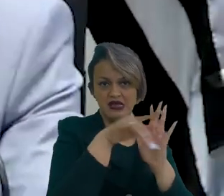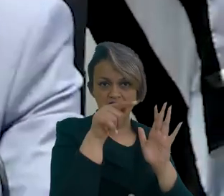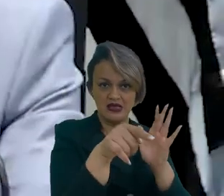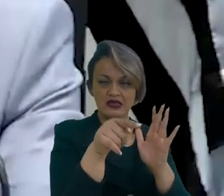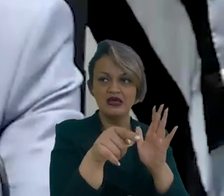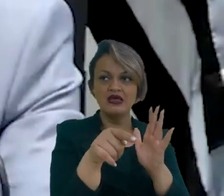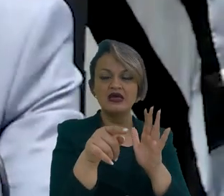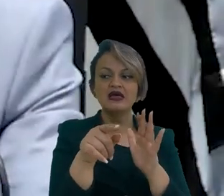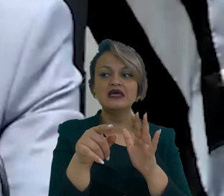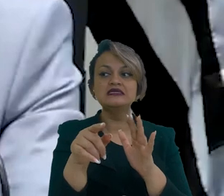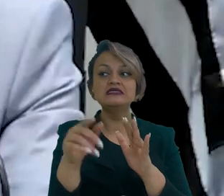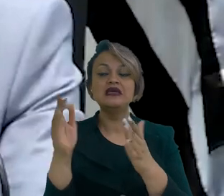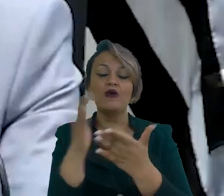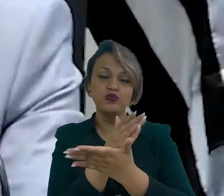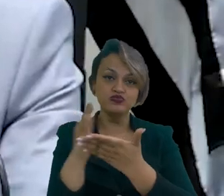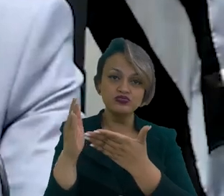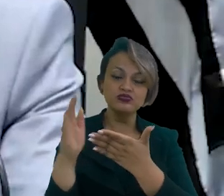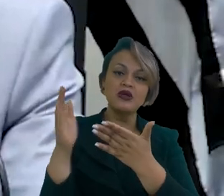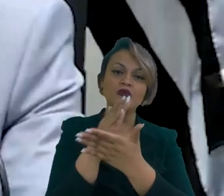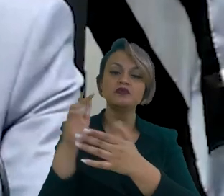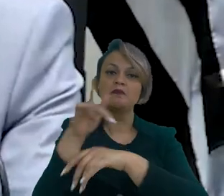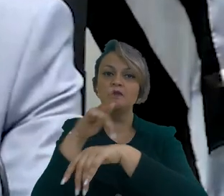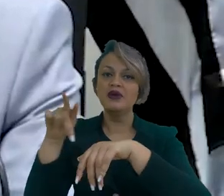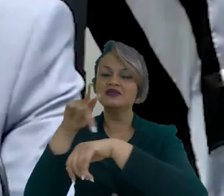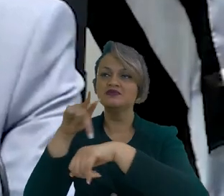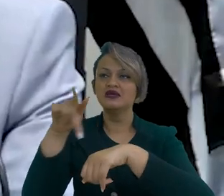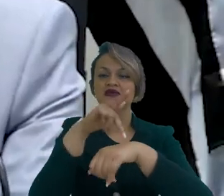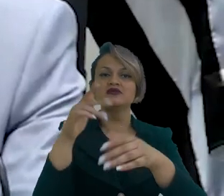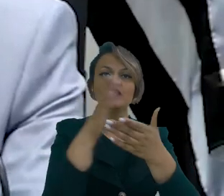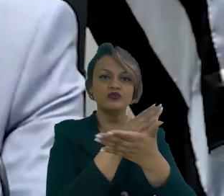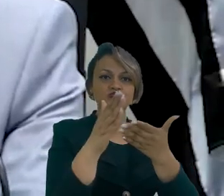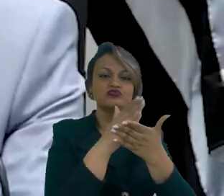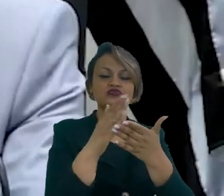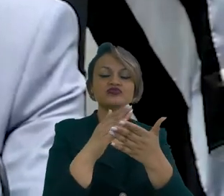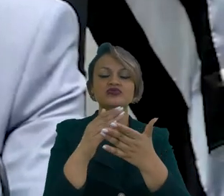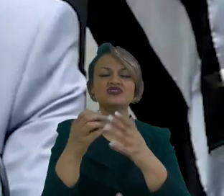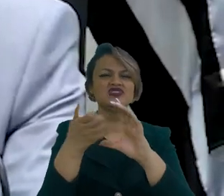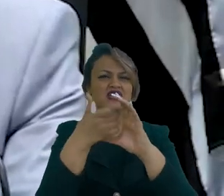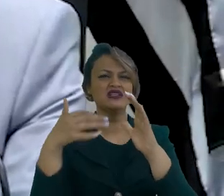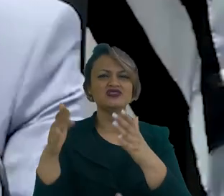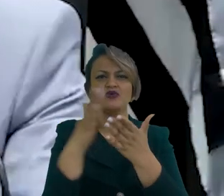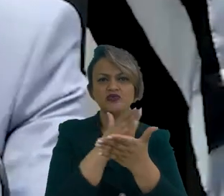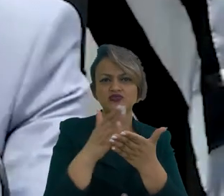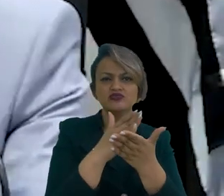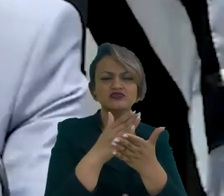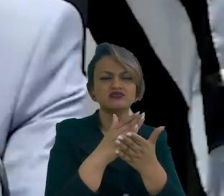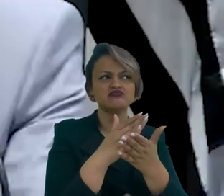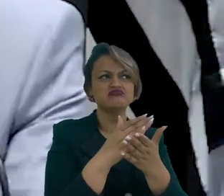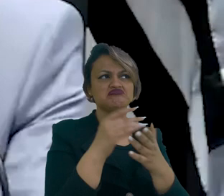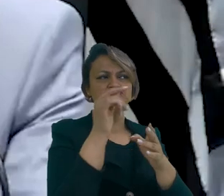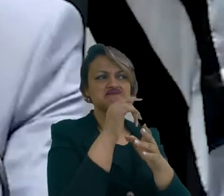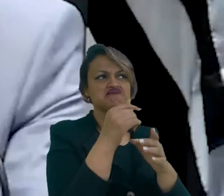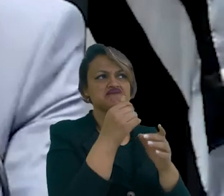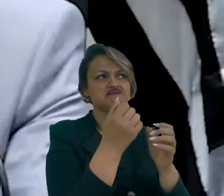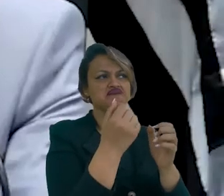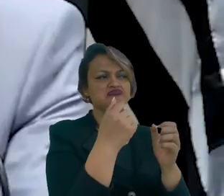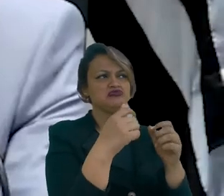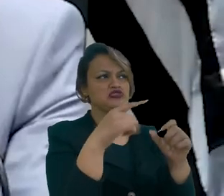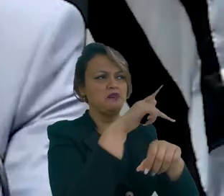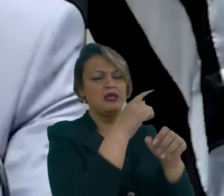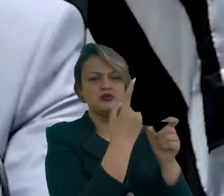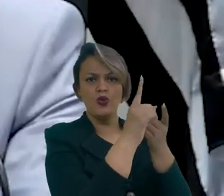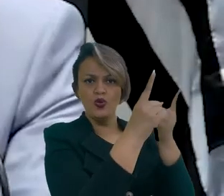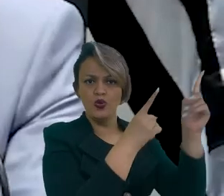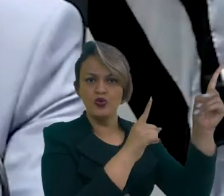relacionados ao Ramo e em alguns em alguns países específicos de algumas matizes não do extremo oriente